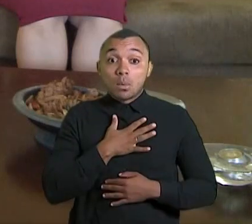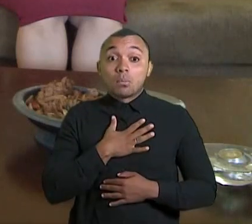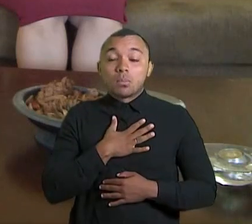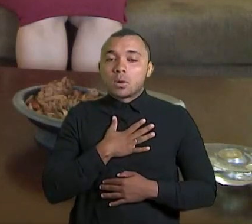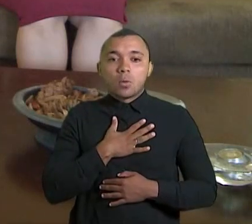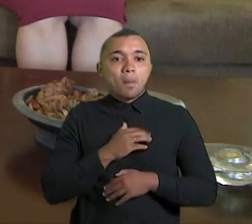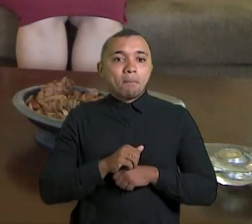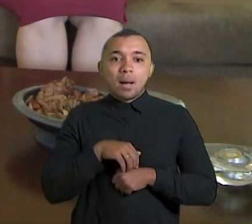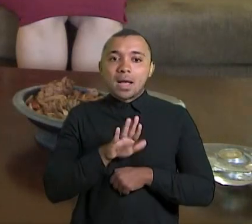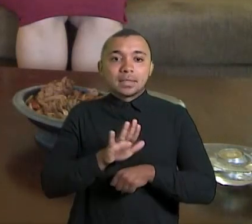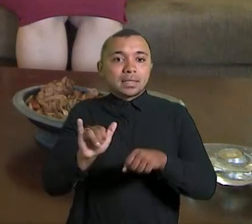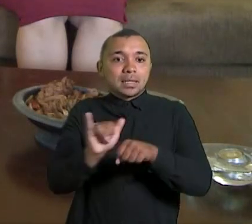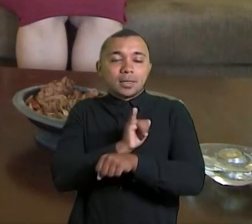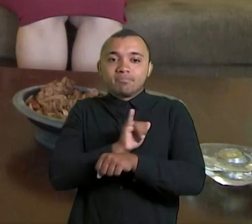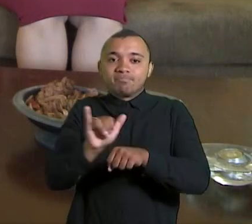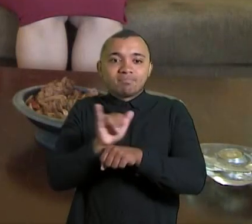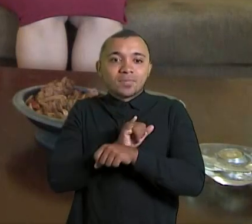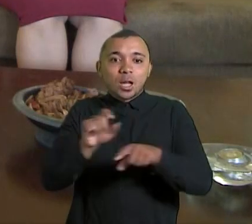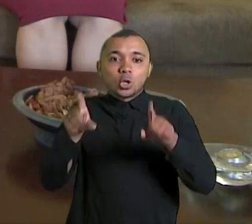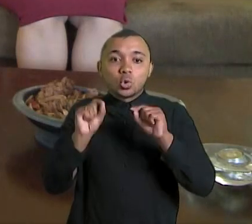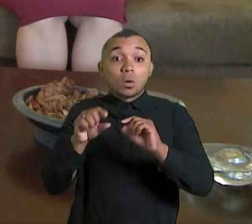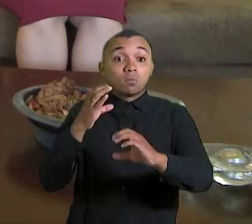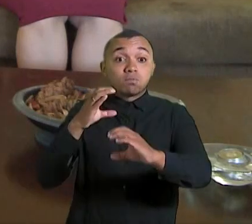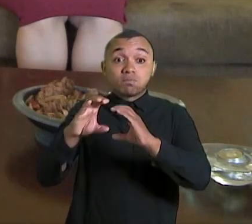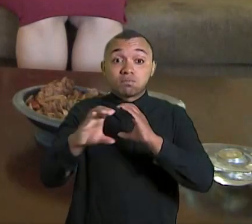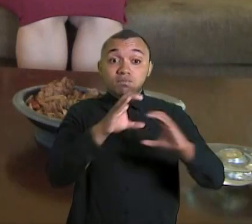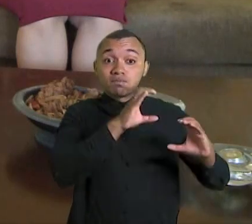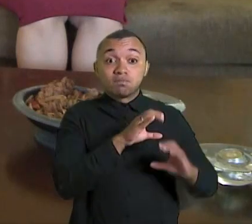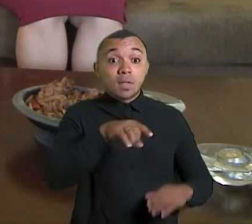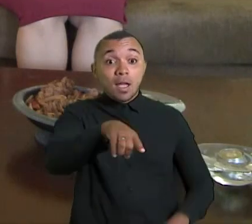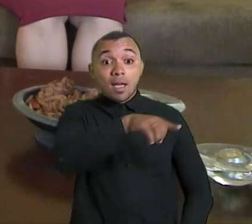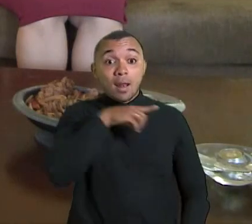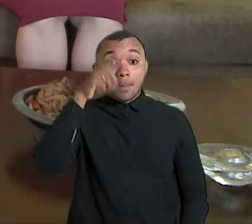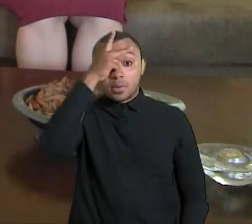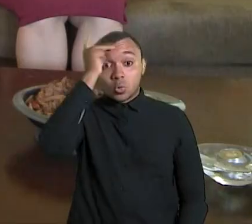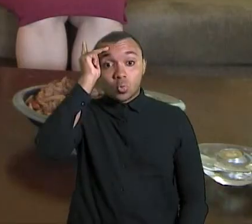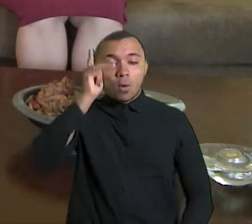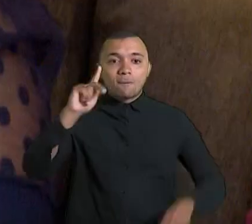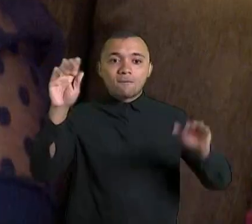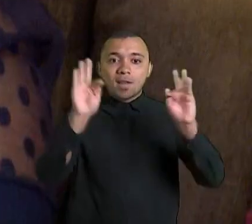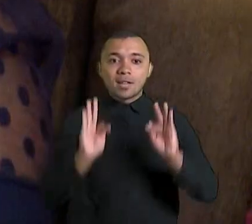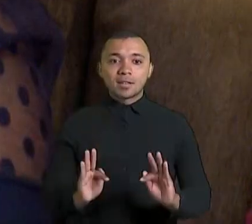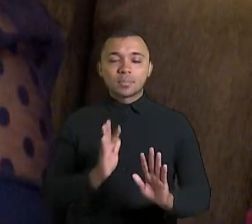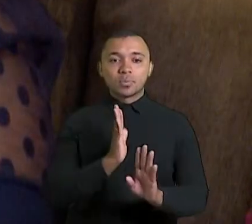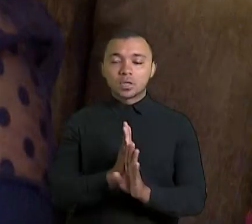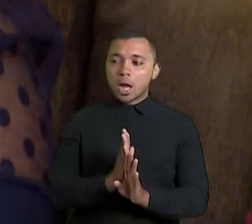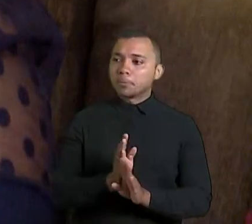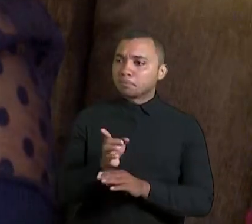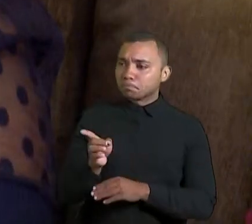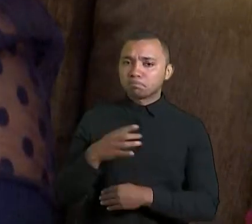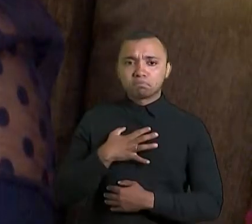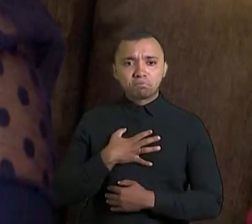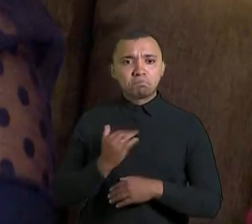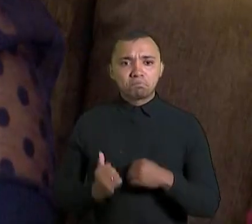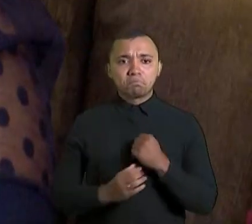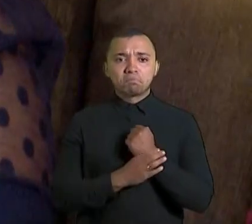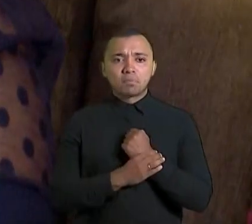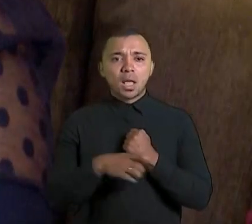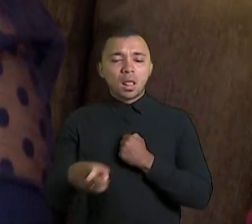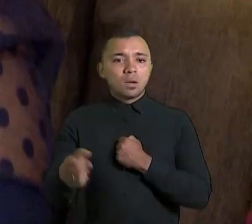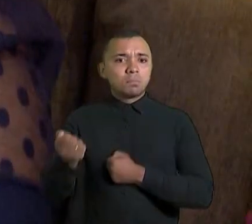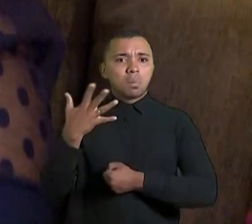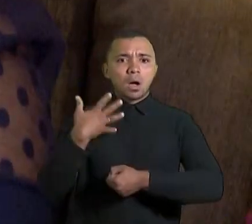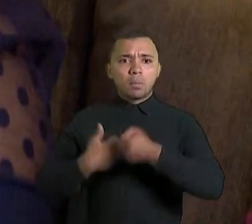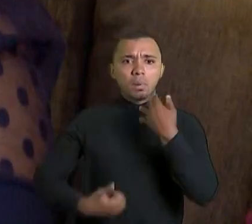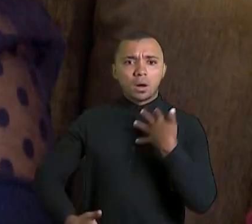supremo é a fala. Então as pessoas simplesmente ficam felizes em me ver ali E elas abrem o coração delas, falam para mim o